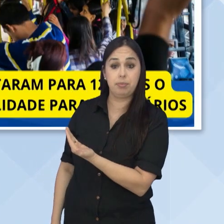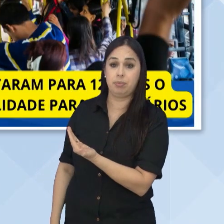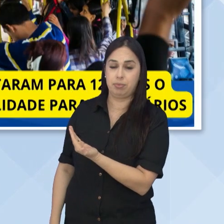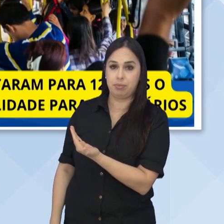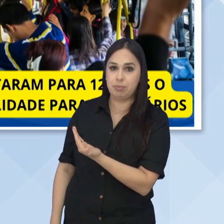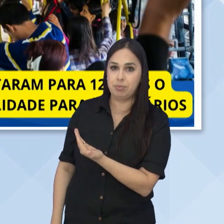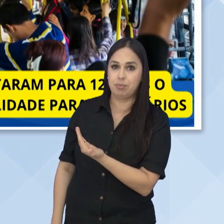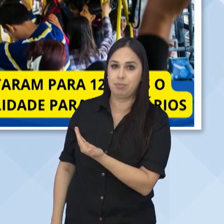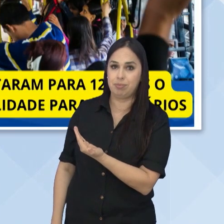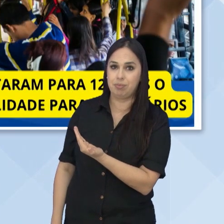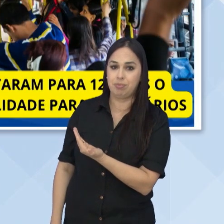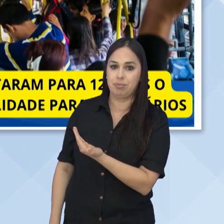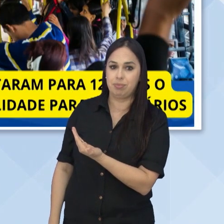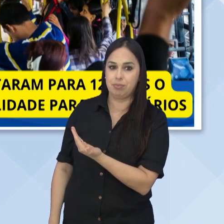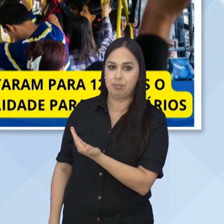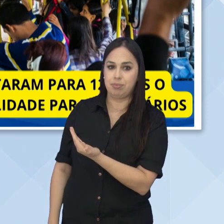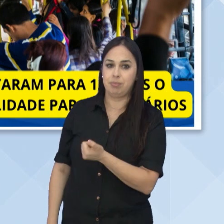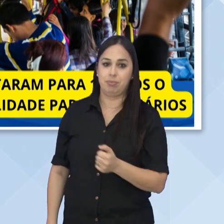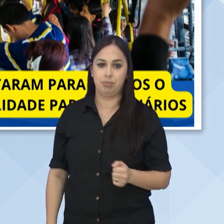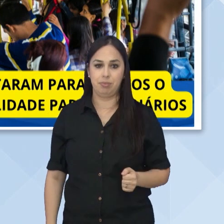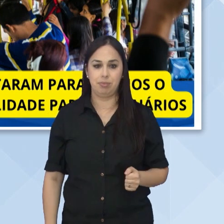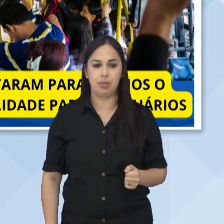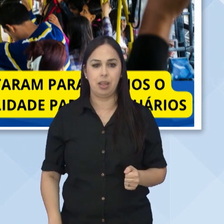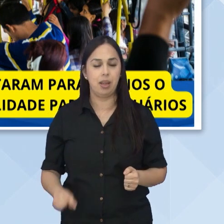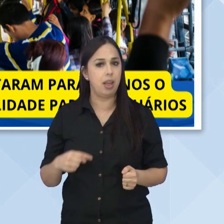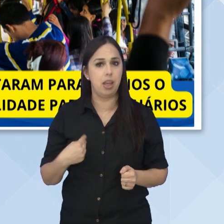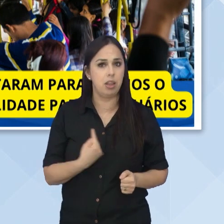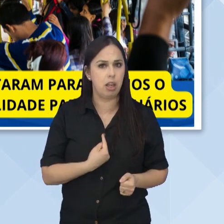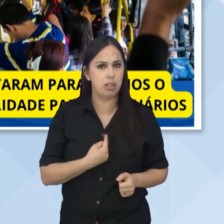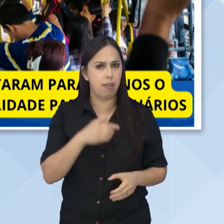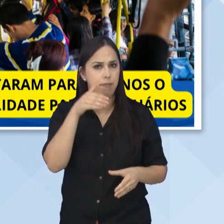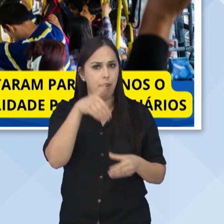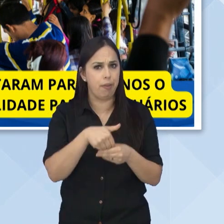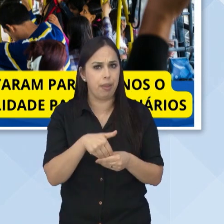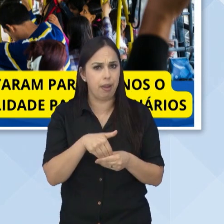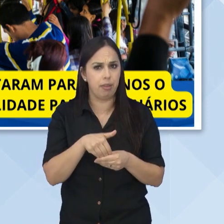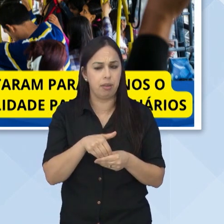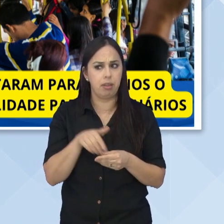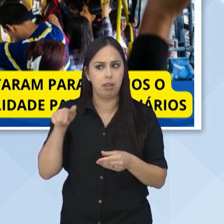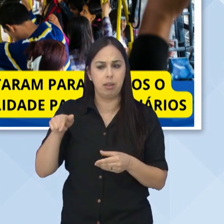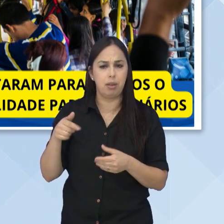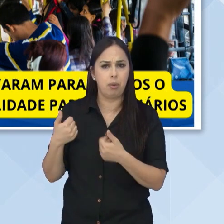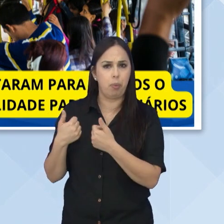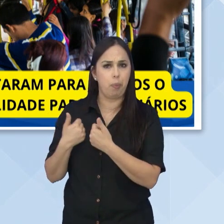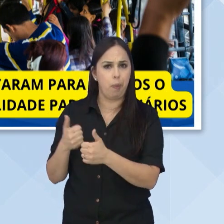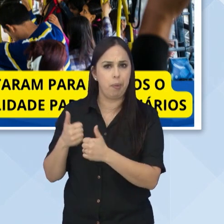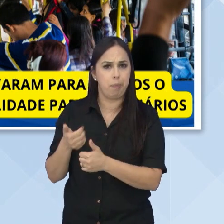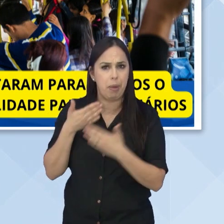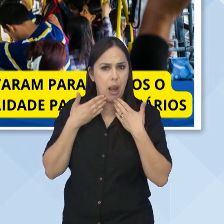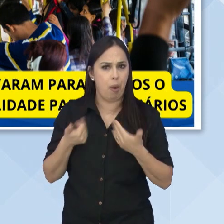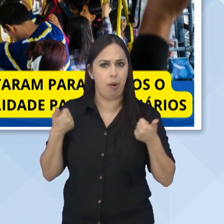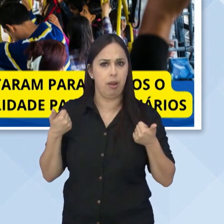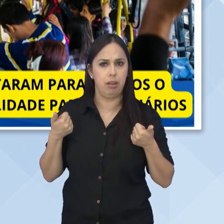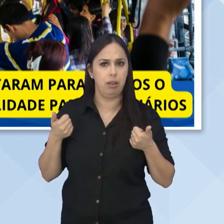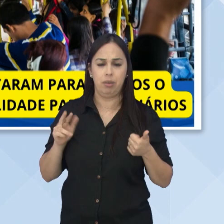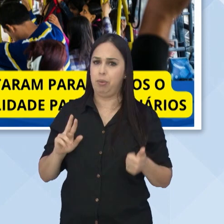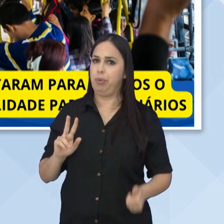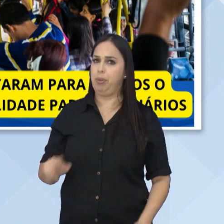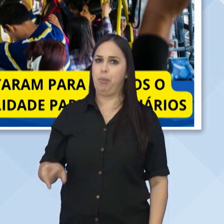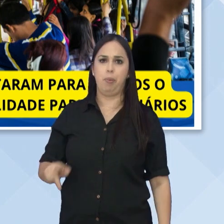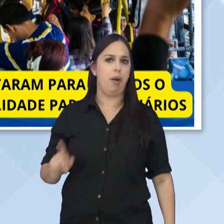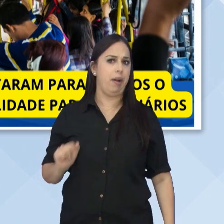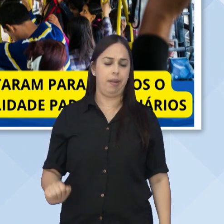votando sem nenhuma correção, sem nenhuma reposição de melhoria desse serviço. Nós estamos votando uma sucata. Olha